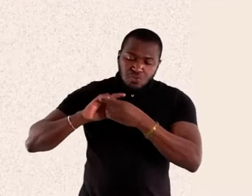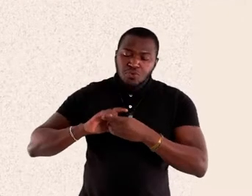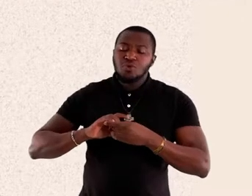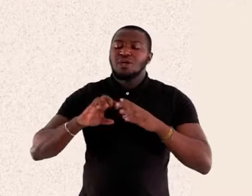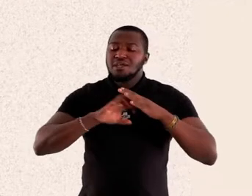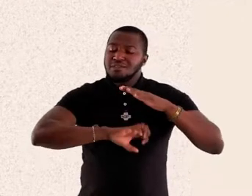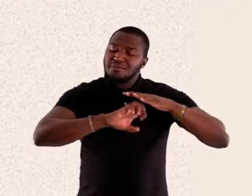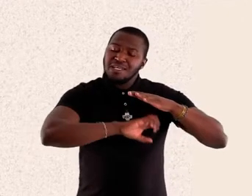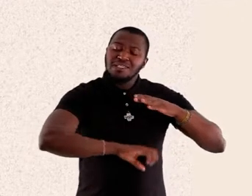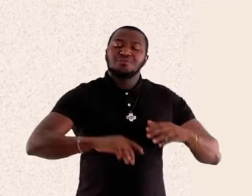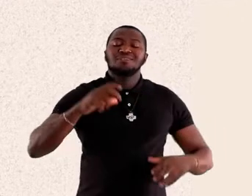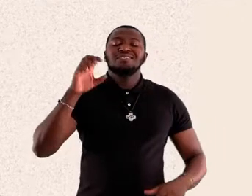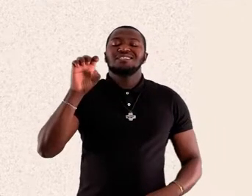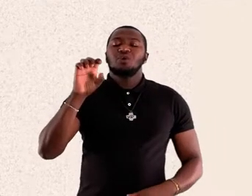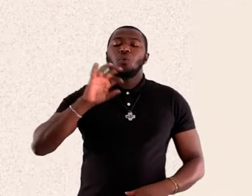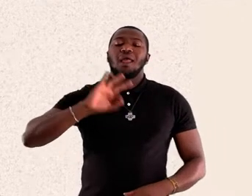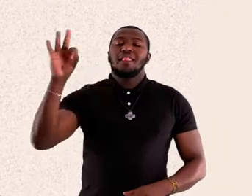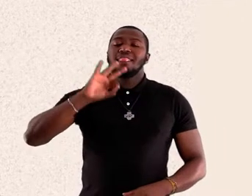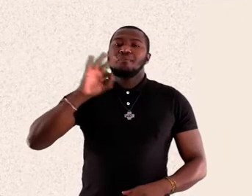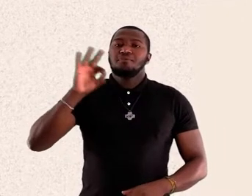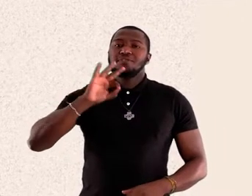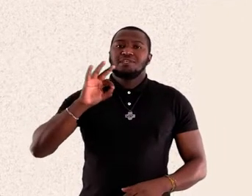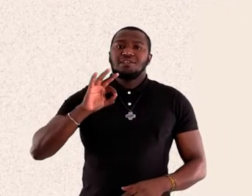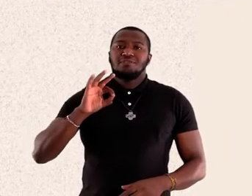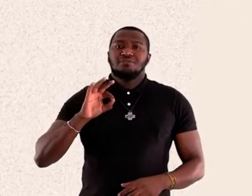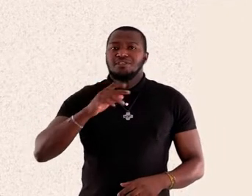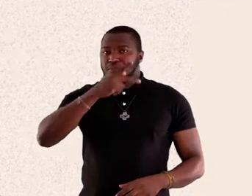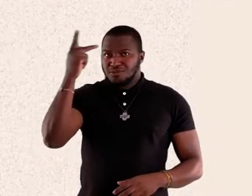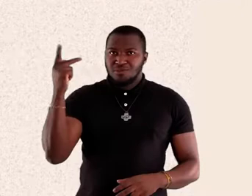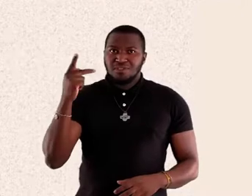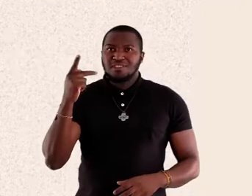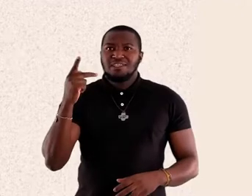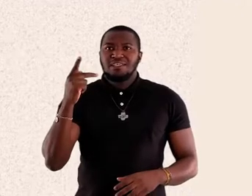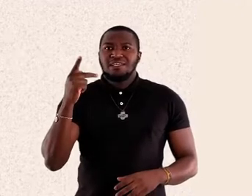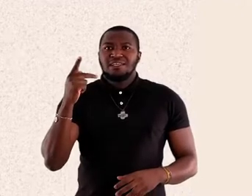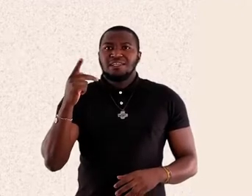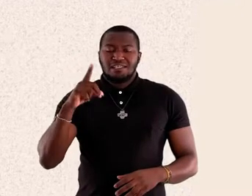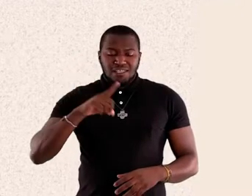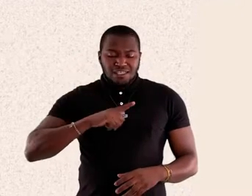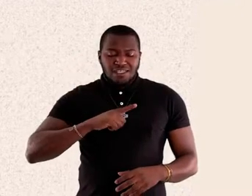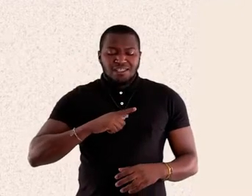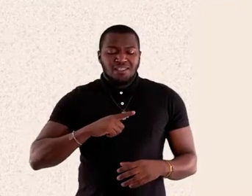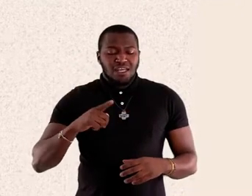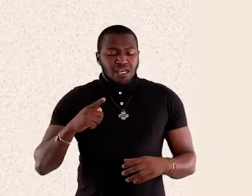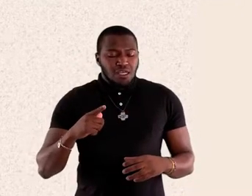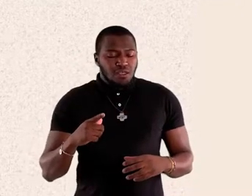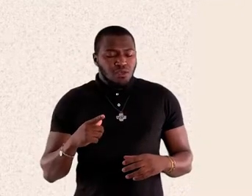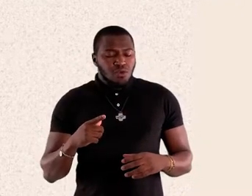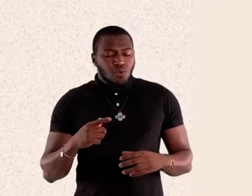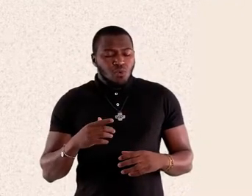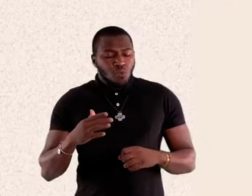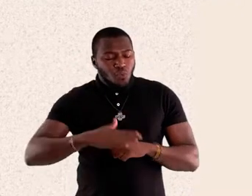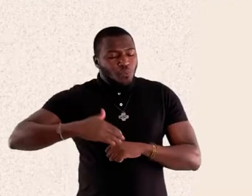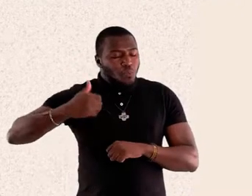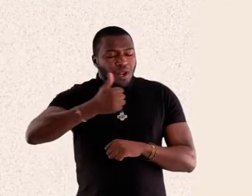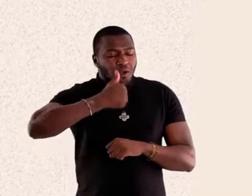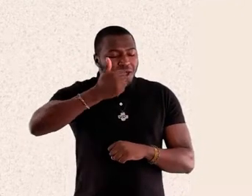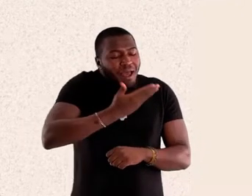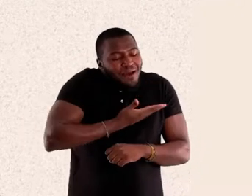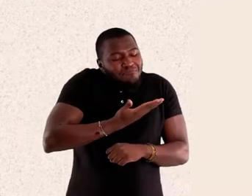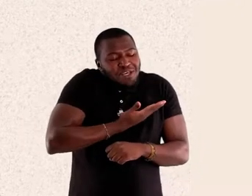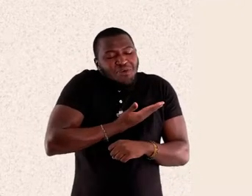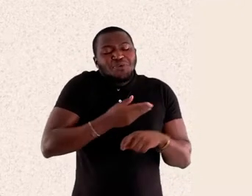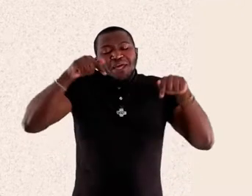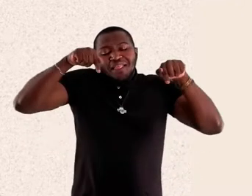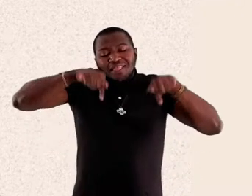cinquenta por cento das pessoas que disseram que sentiram uma conexão forte com a empresa São pessoas que tinham um melhor amigo no trabalho